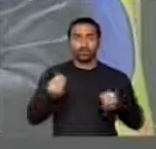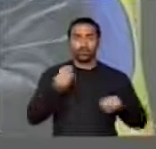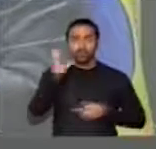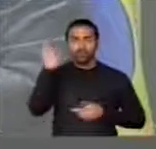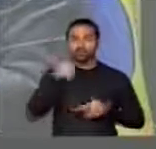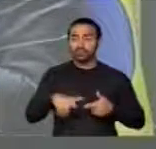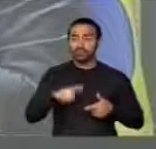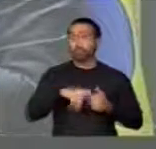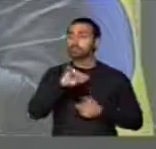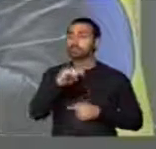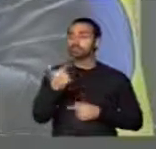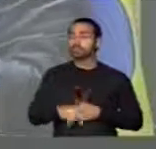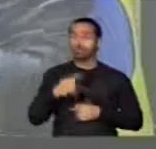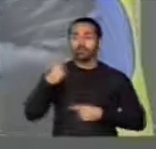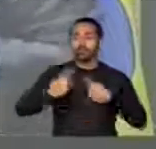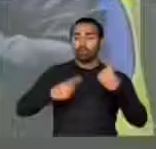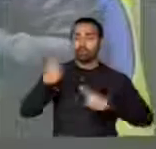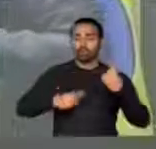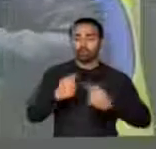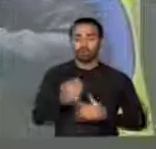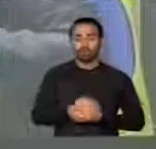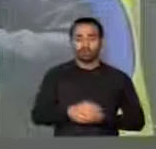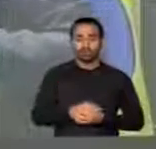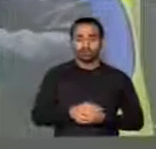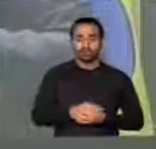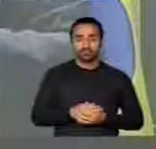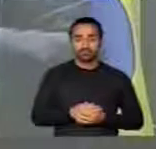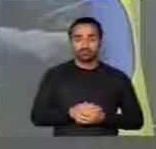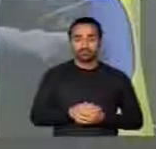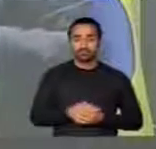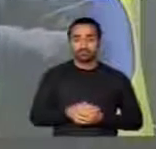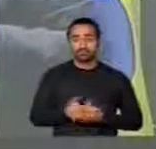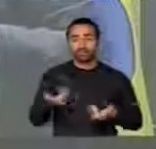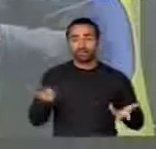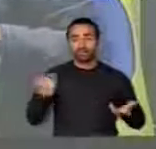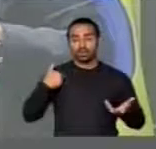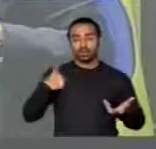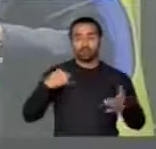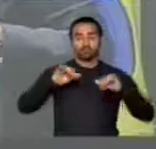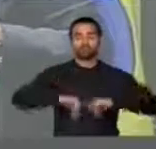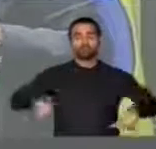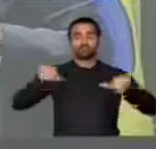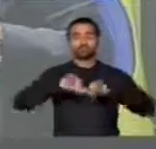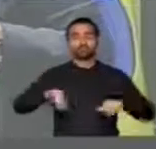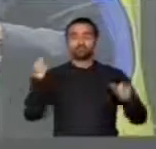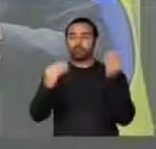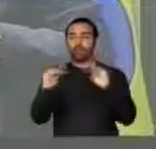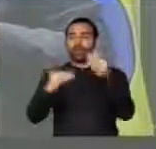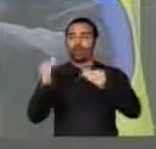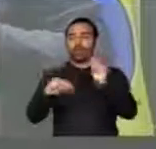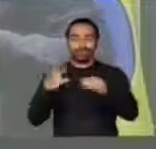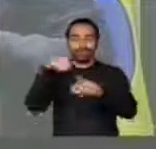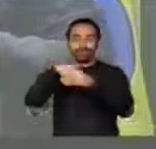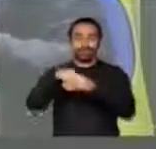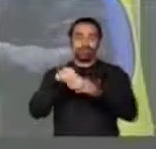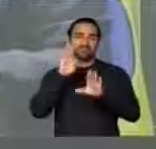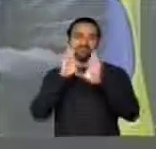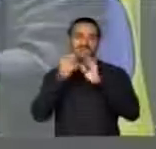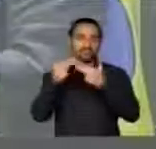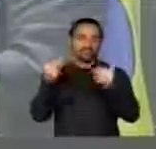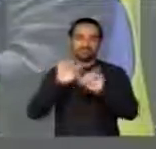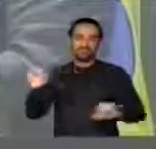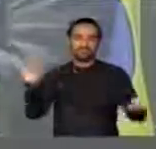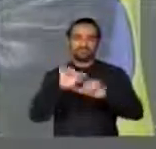política? E pregava, não sei se no deserto noturno das redes sociais, pregava